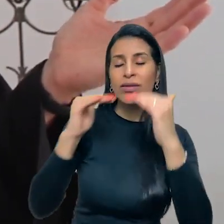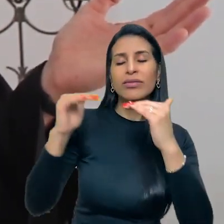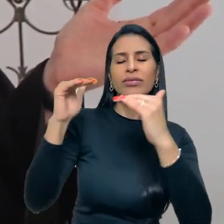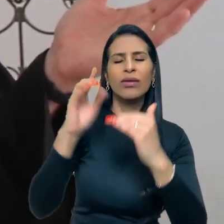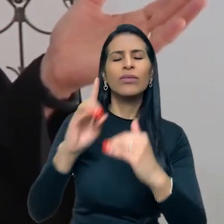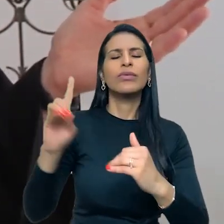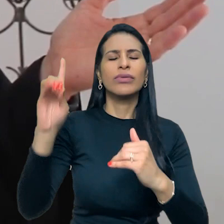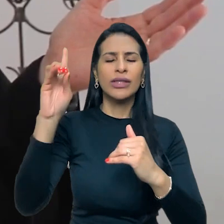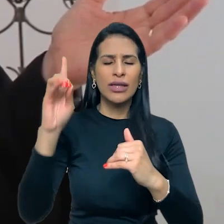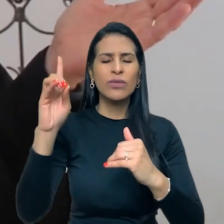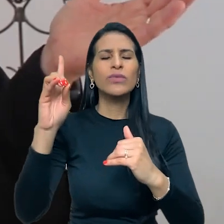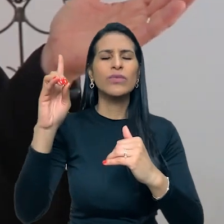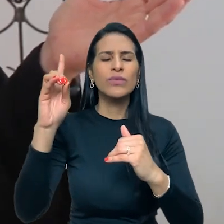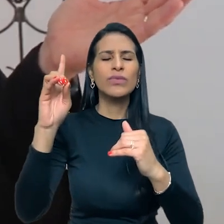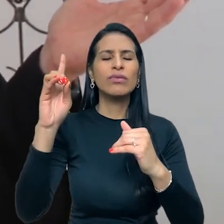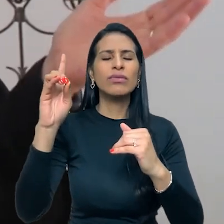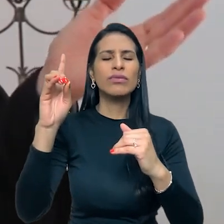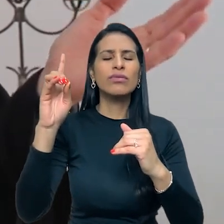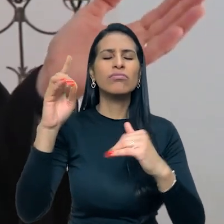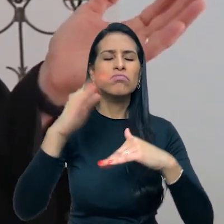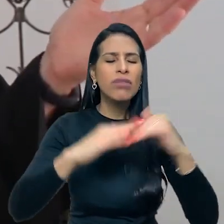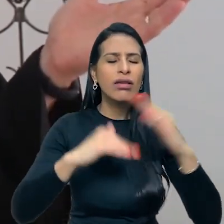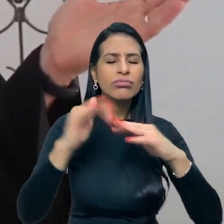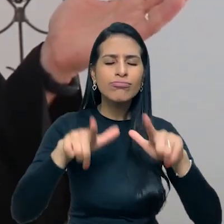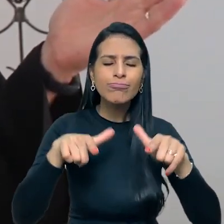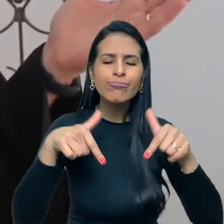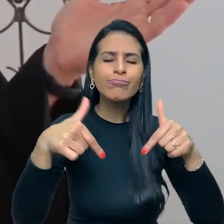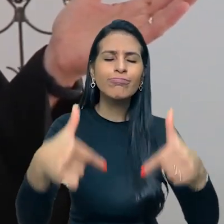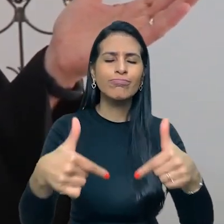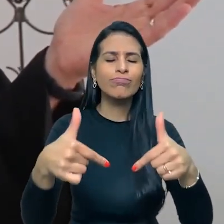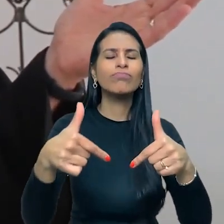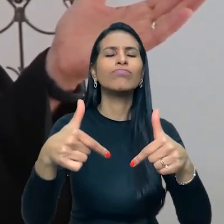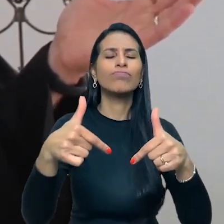cristã e na sociedade da qual fazemos parte.